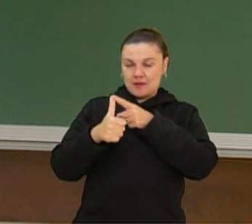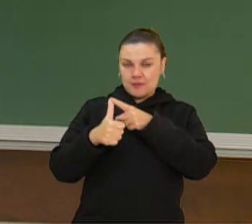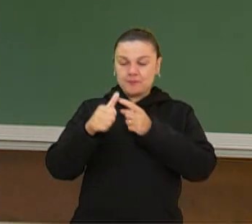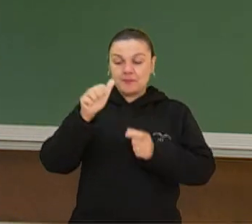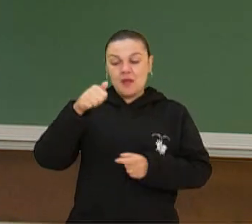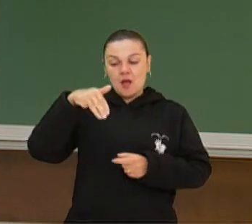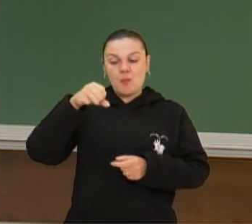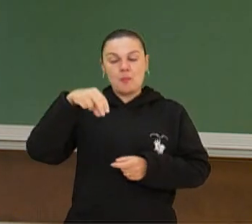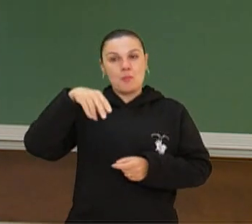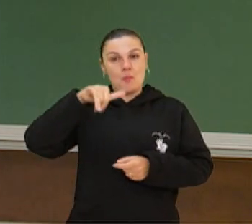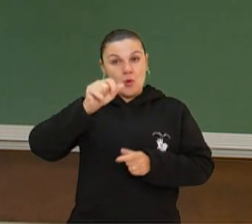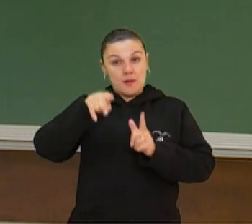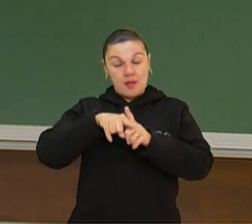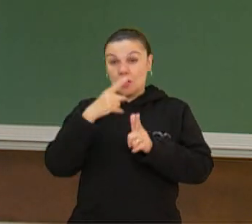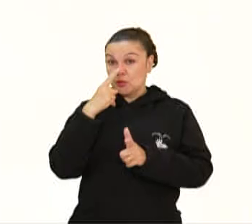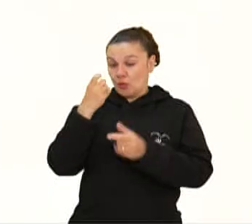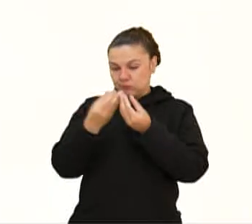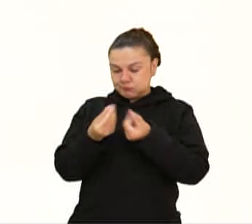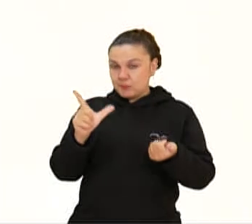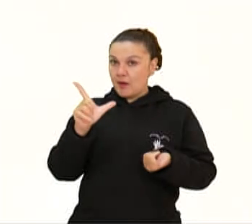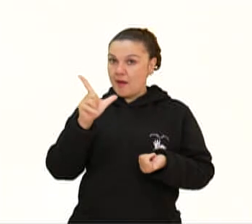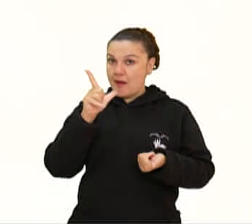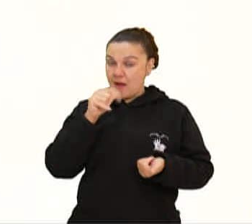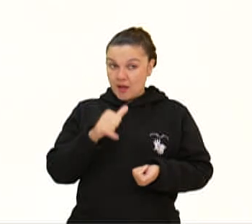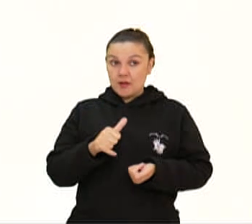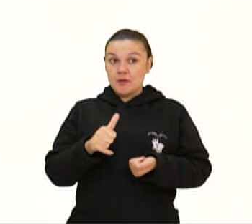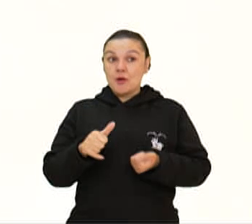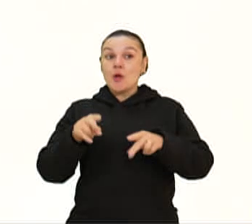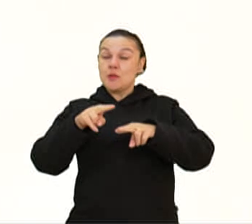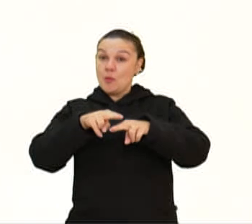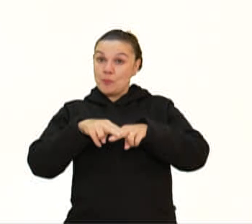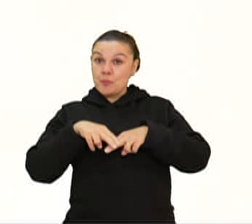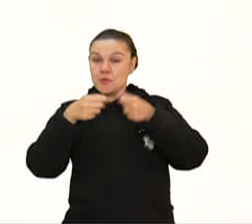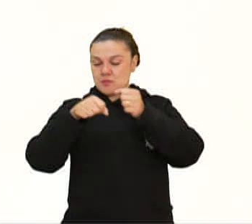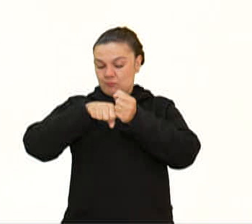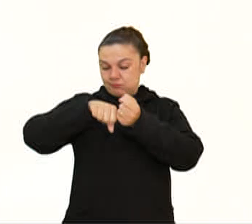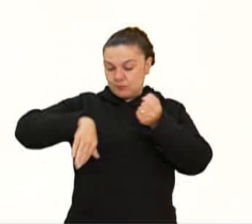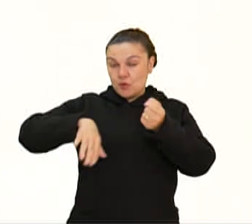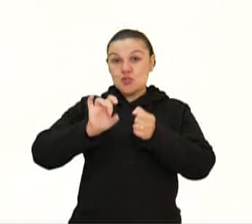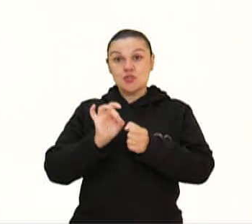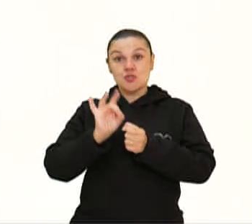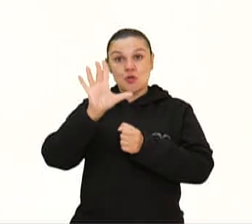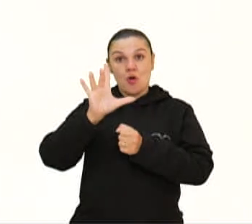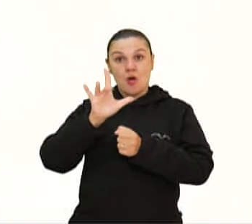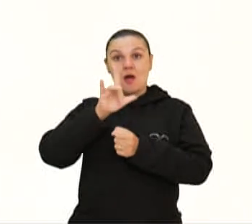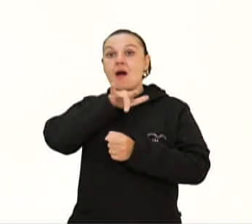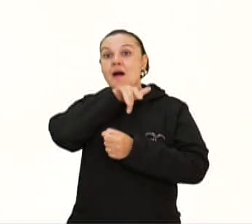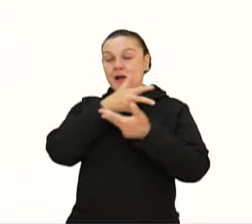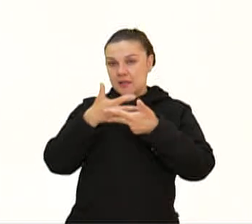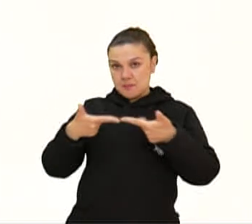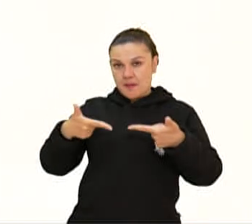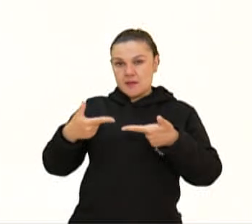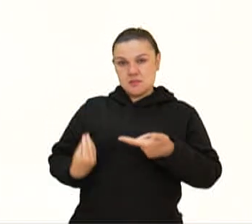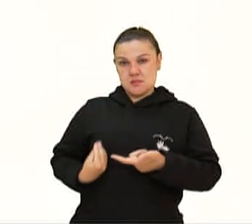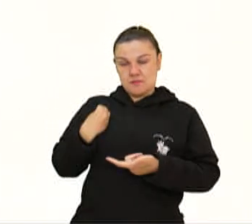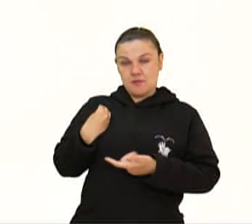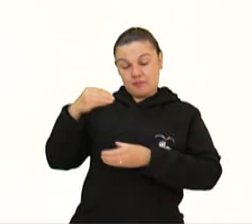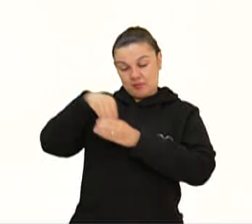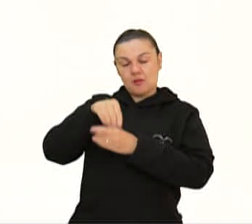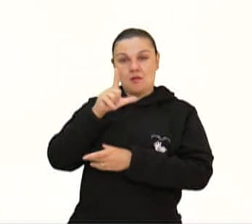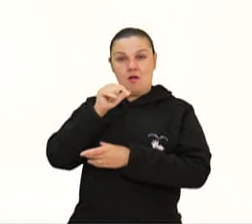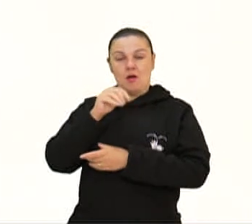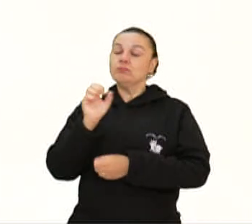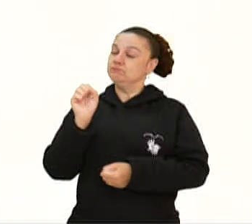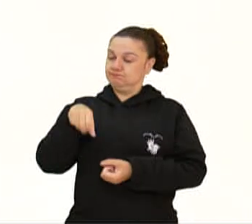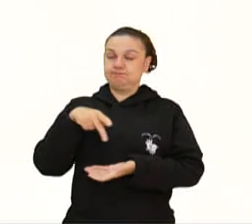A amônia é altamente tóxica e solúvel, assim esse tipo de excreta ocorre apenas em animais aquáticos? Correto, a amônia é altamente